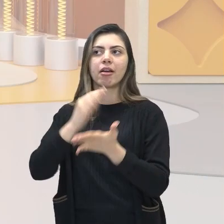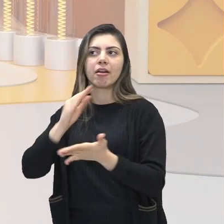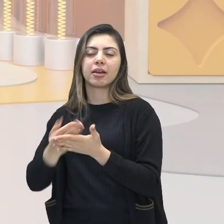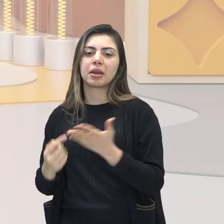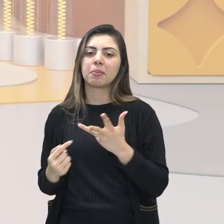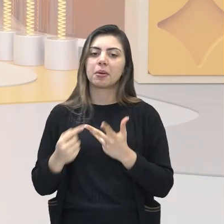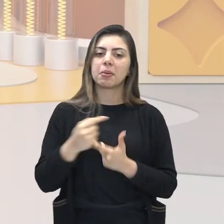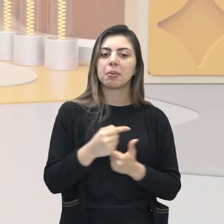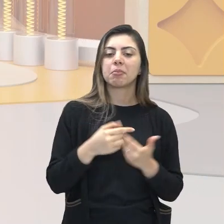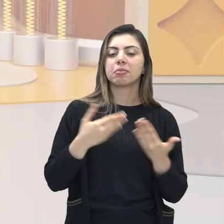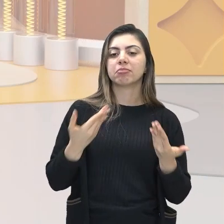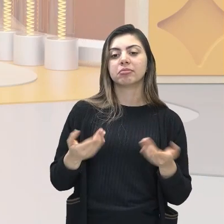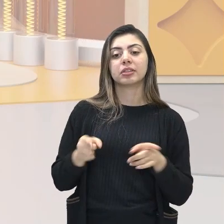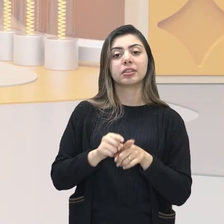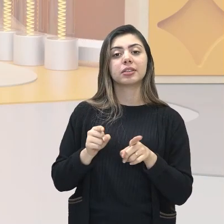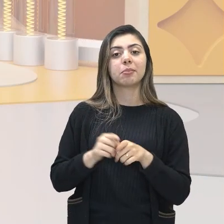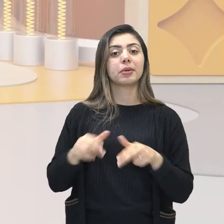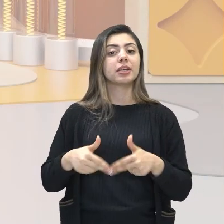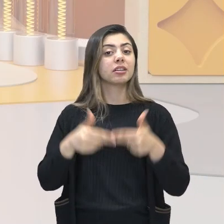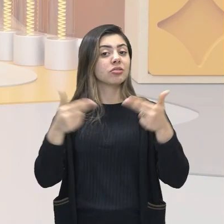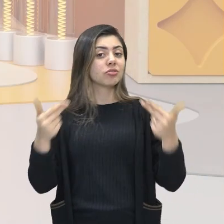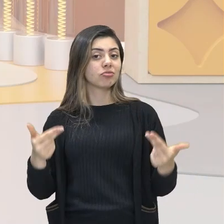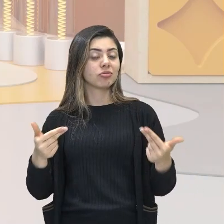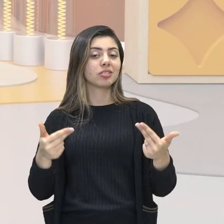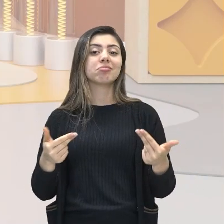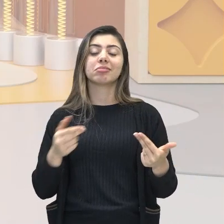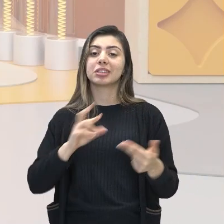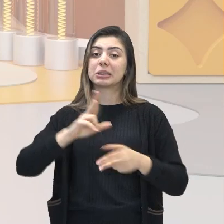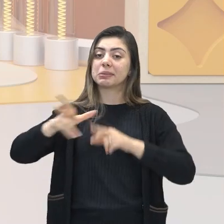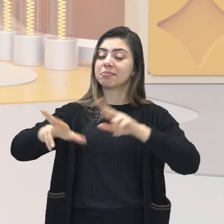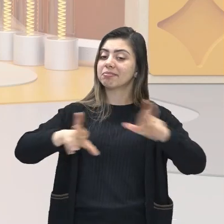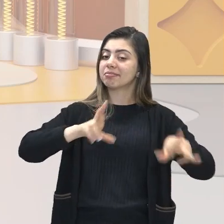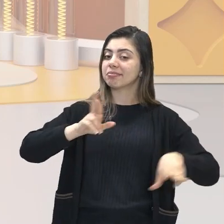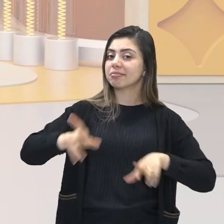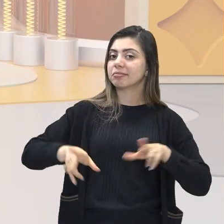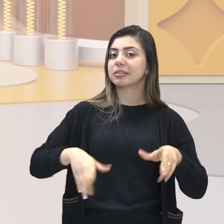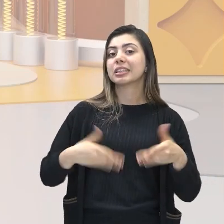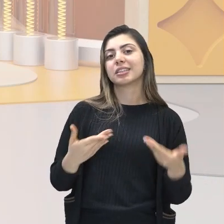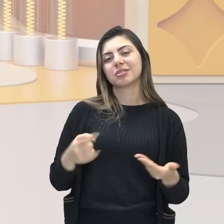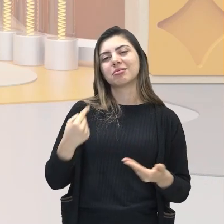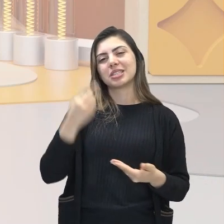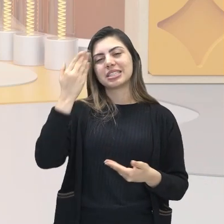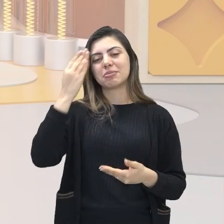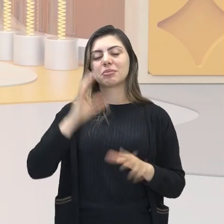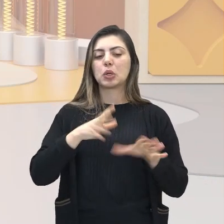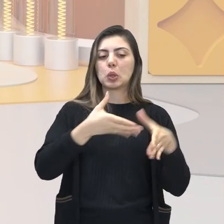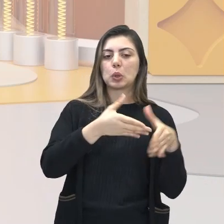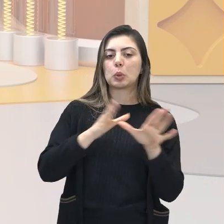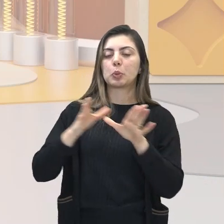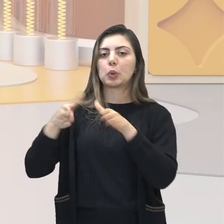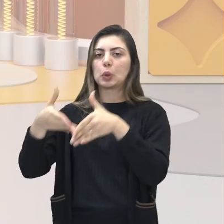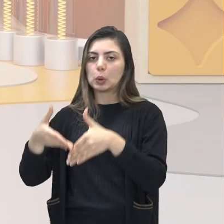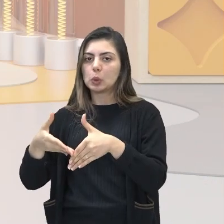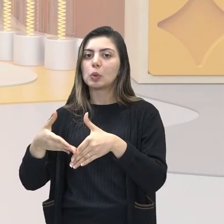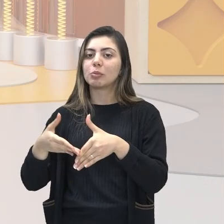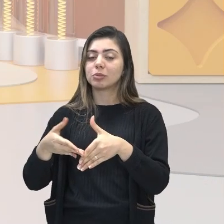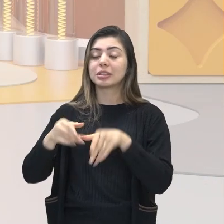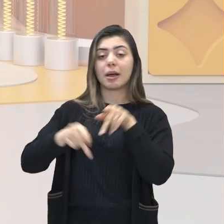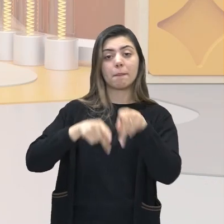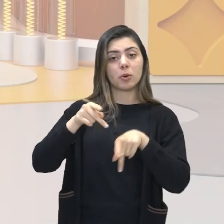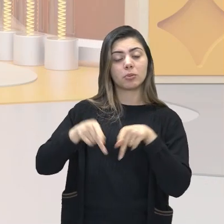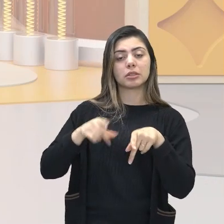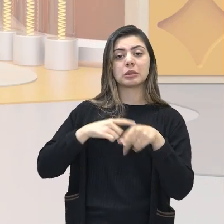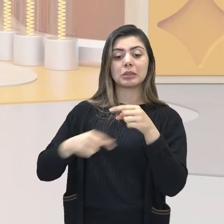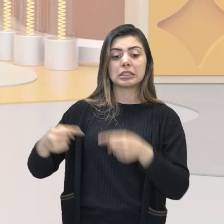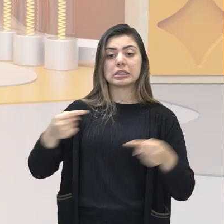relação à questão das etnias, né? Inclusive tem ali muitos conflitos entre